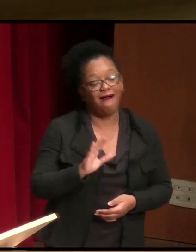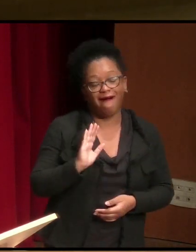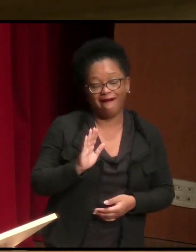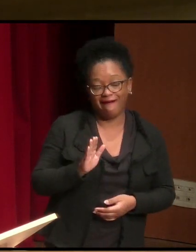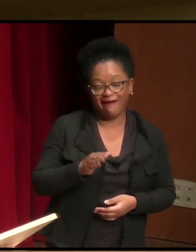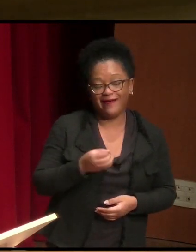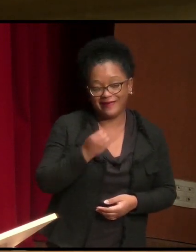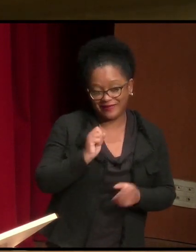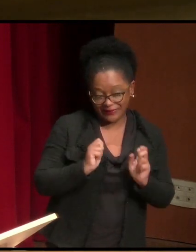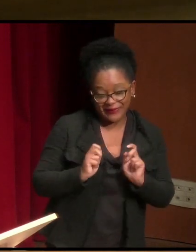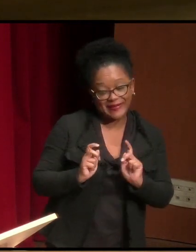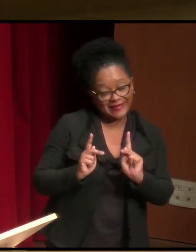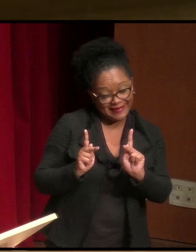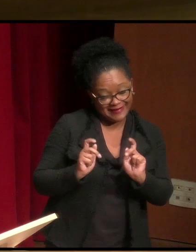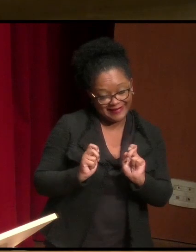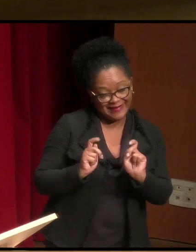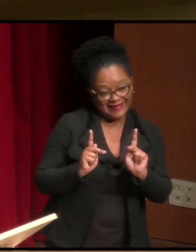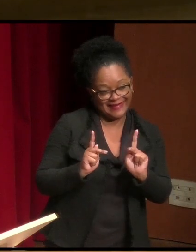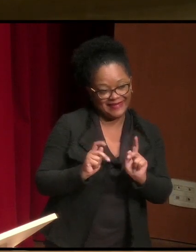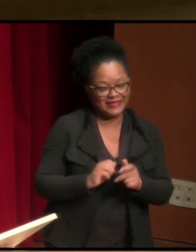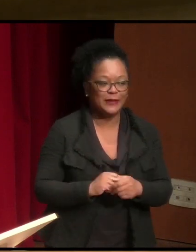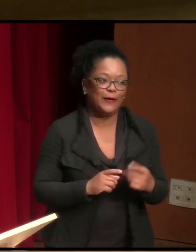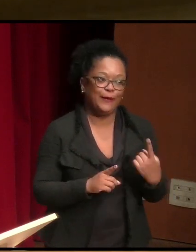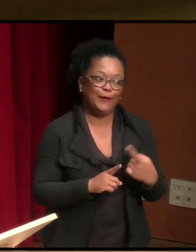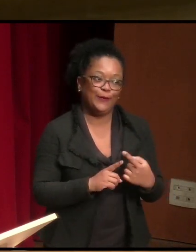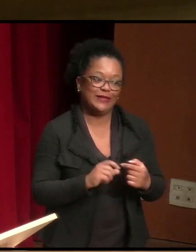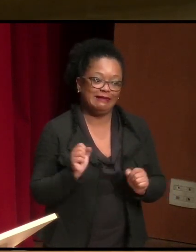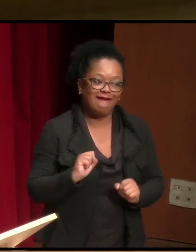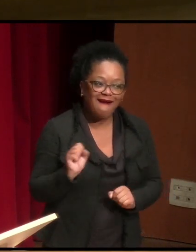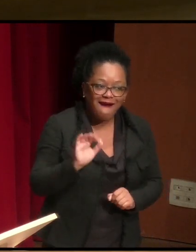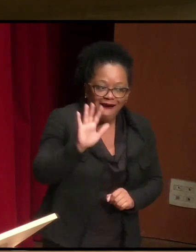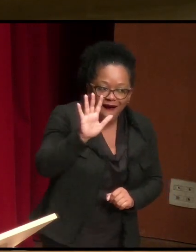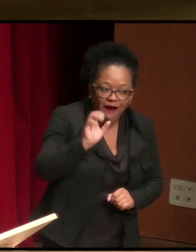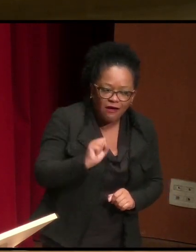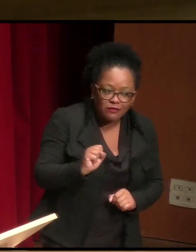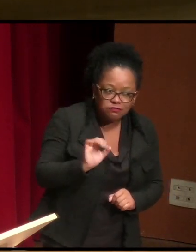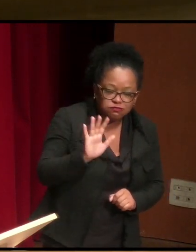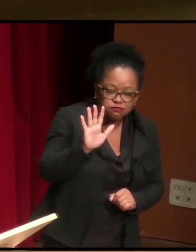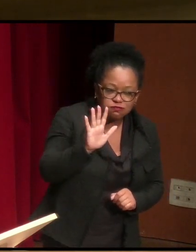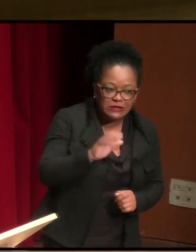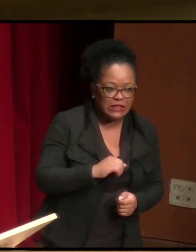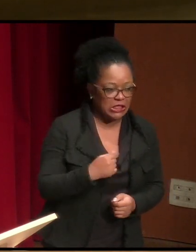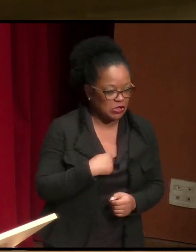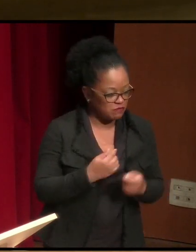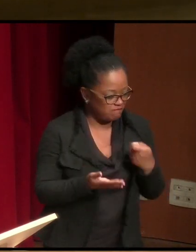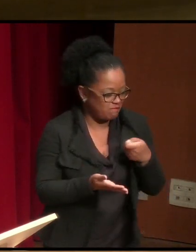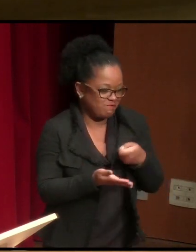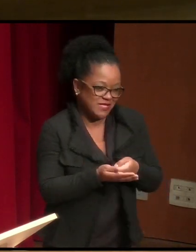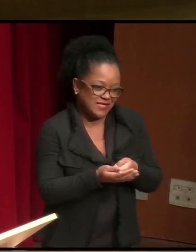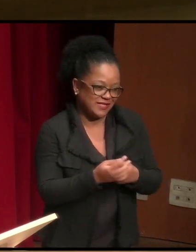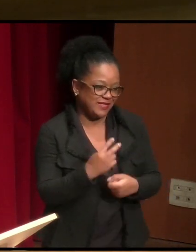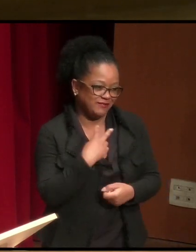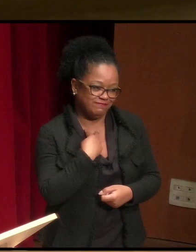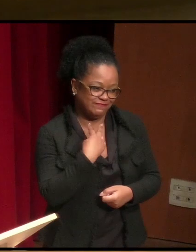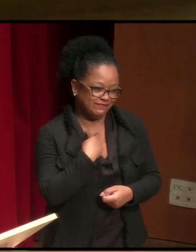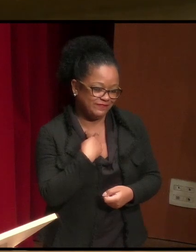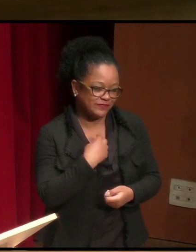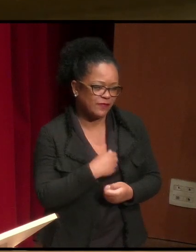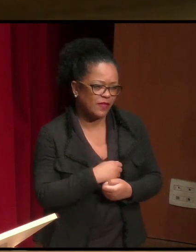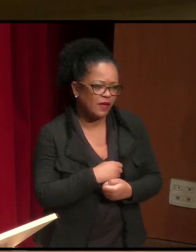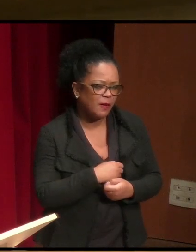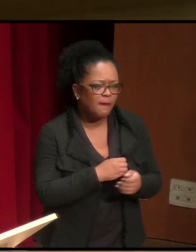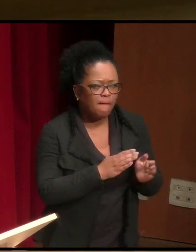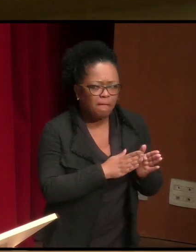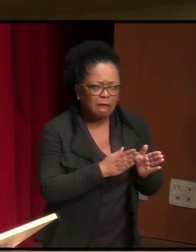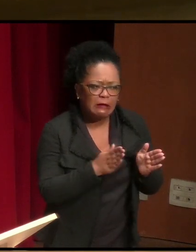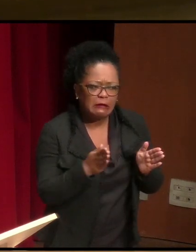um. Pensei eu. Porque na época o valor, acho que era alto, eu não tinha condições. E o tempo